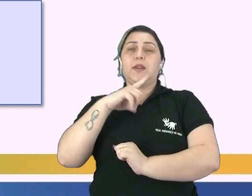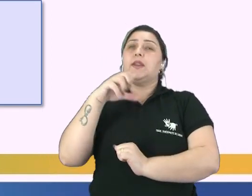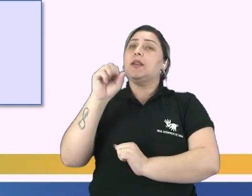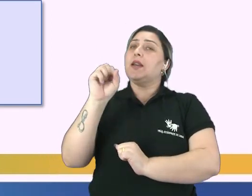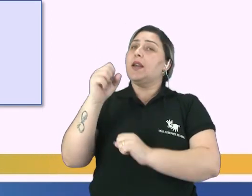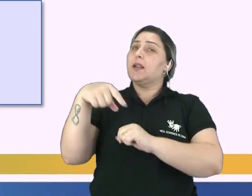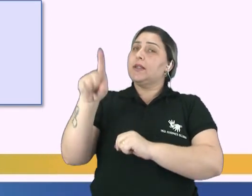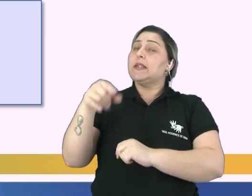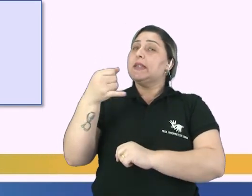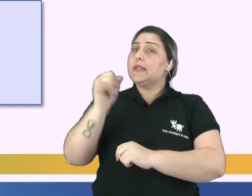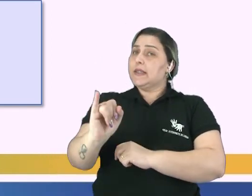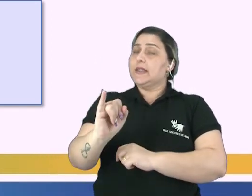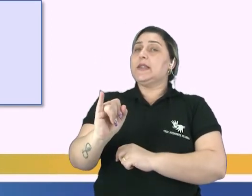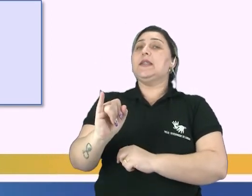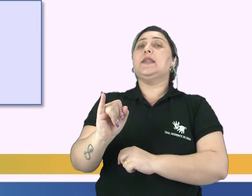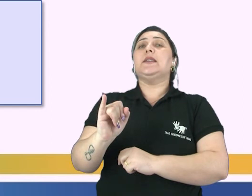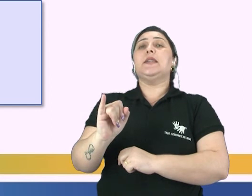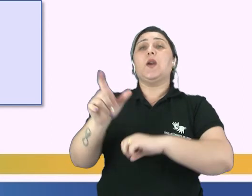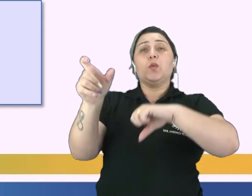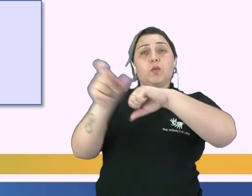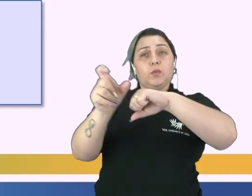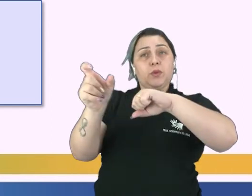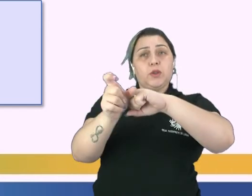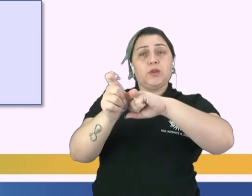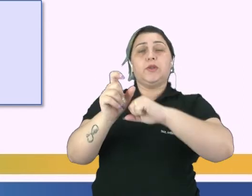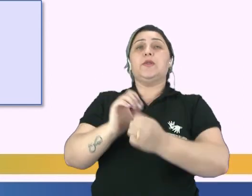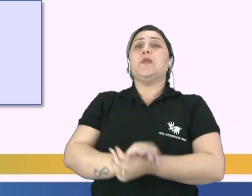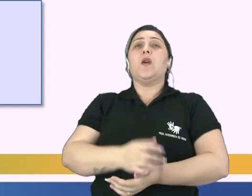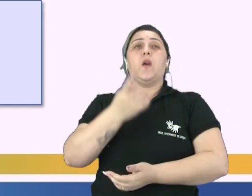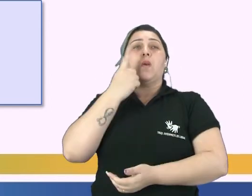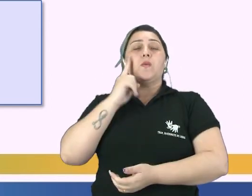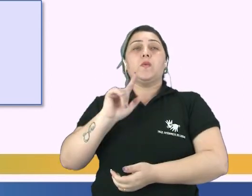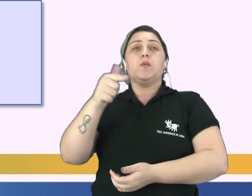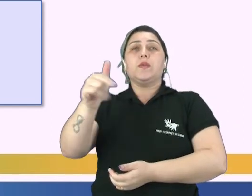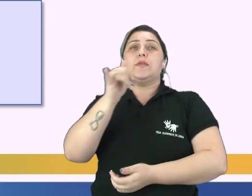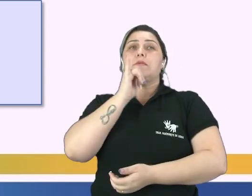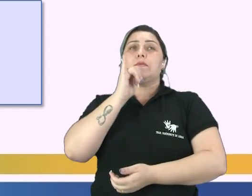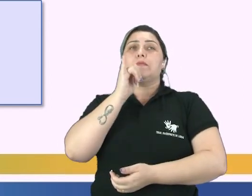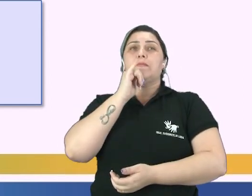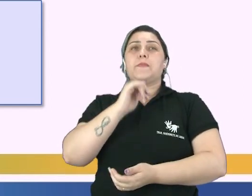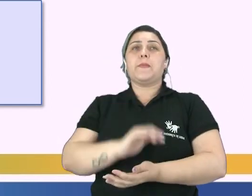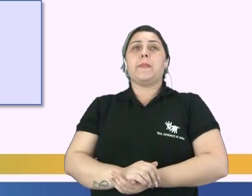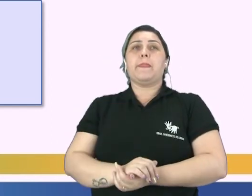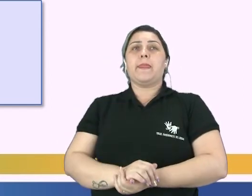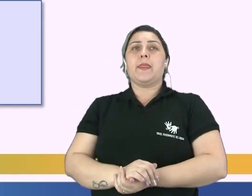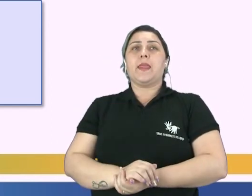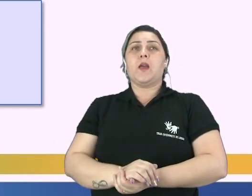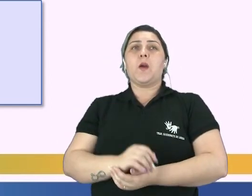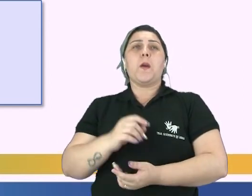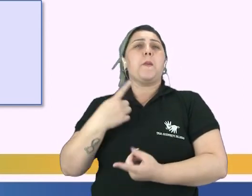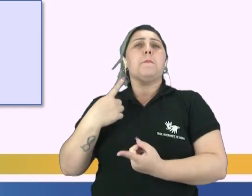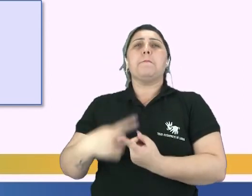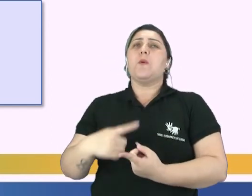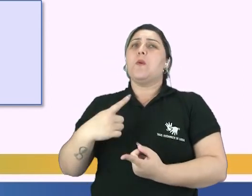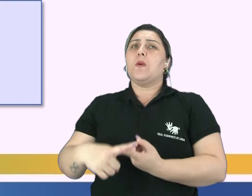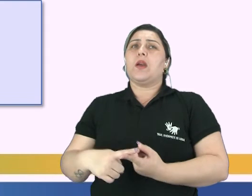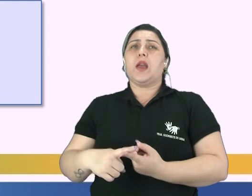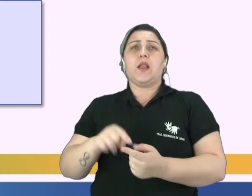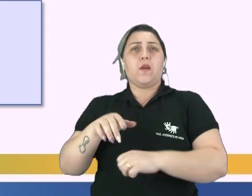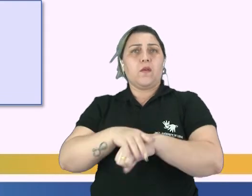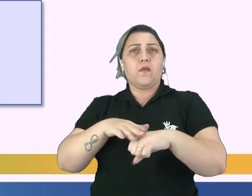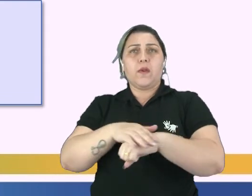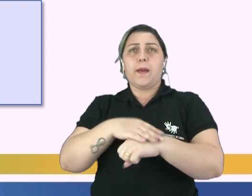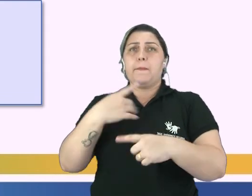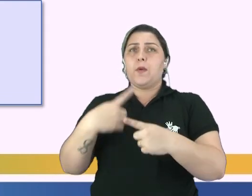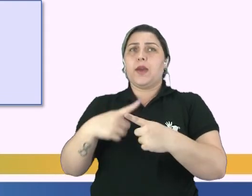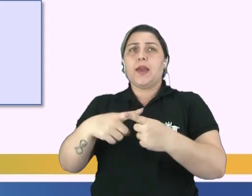ele se tratar de um substantivo. Olhem outros exemplos aí abaixo. O porquê de não estar conversando